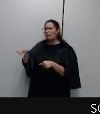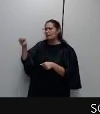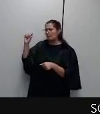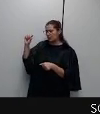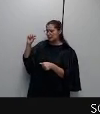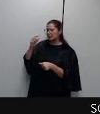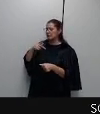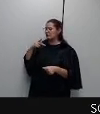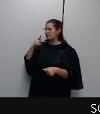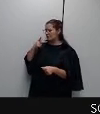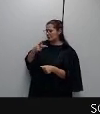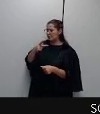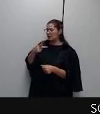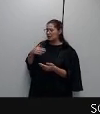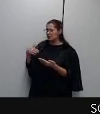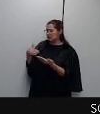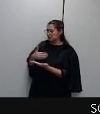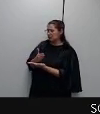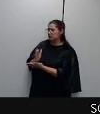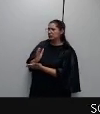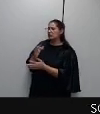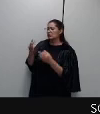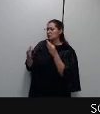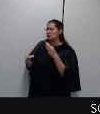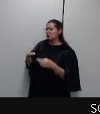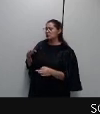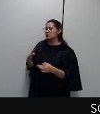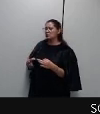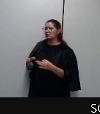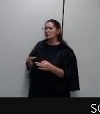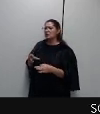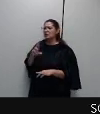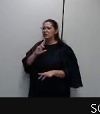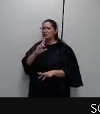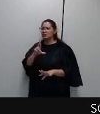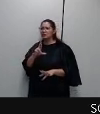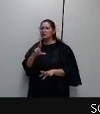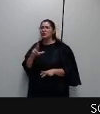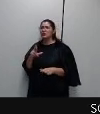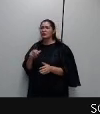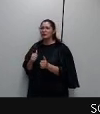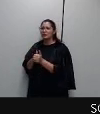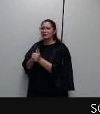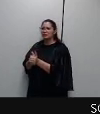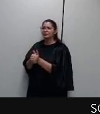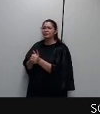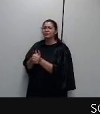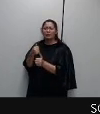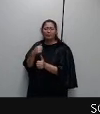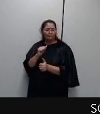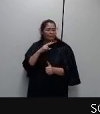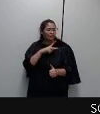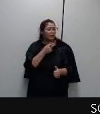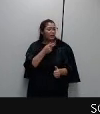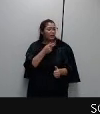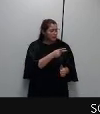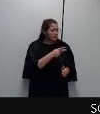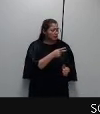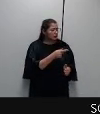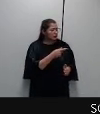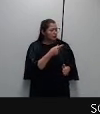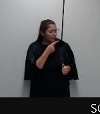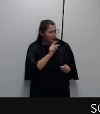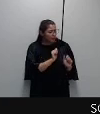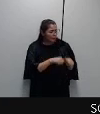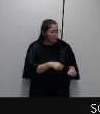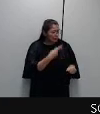da jurisprudência neste momento eu acompanho ela tu o senhor presidente foi permite a nós não